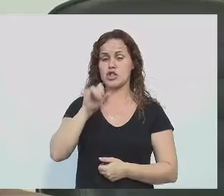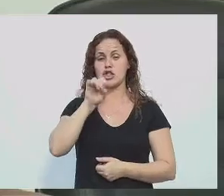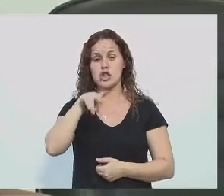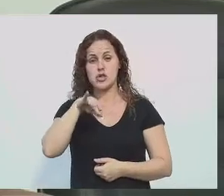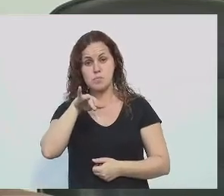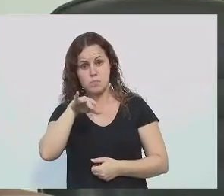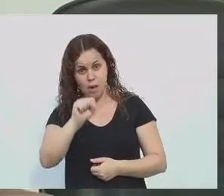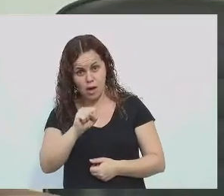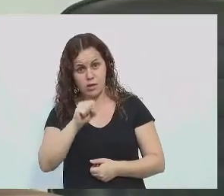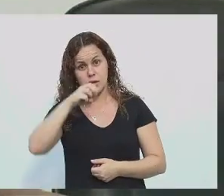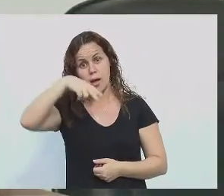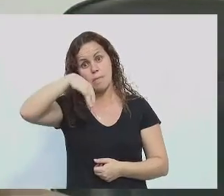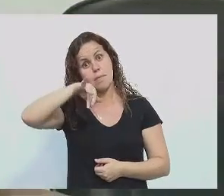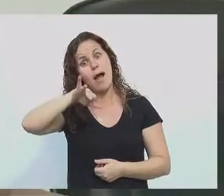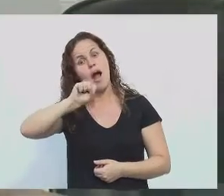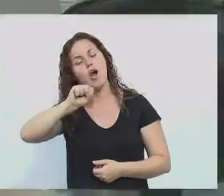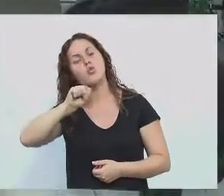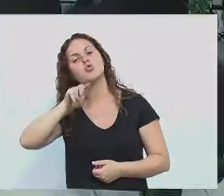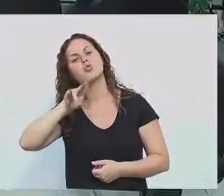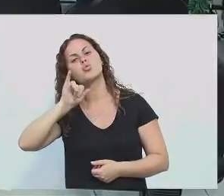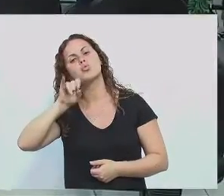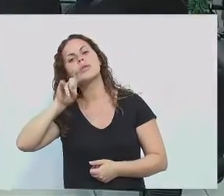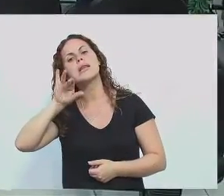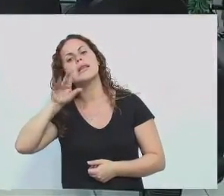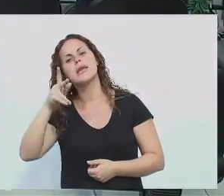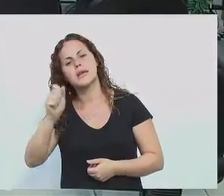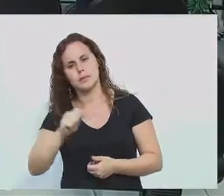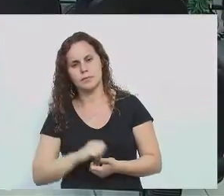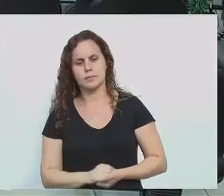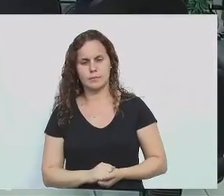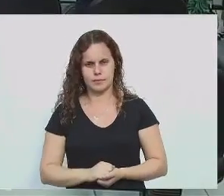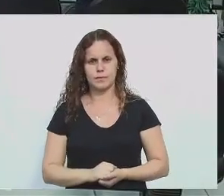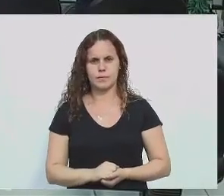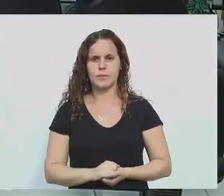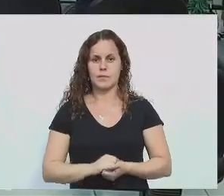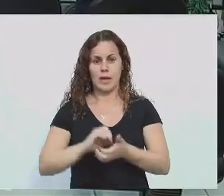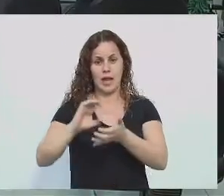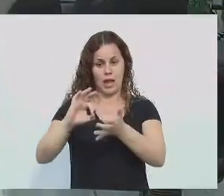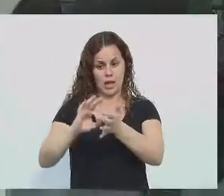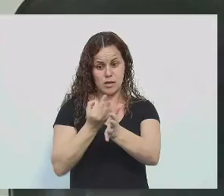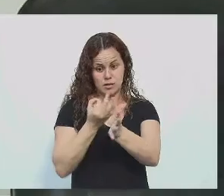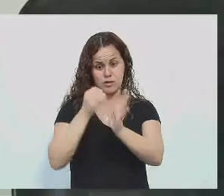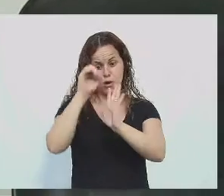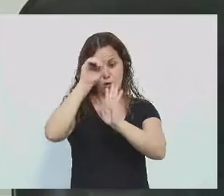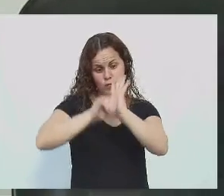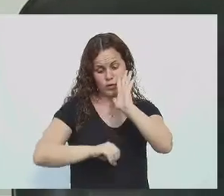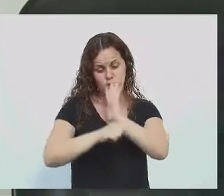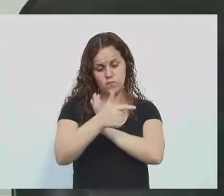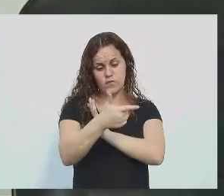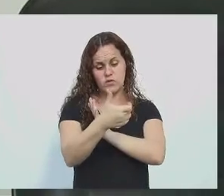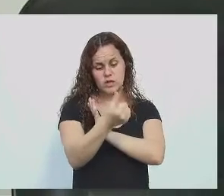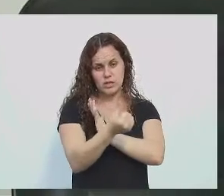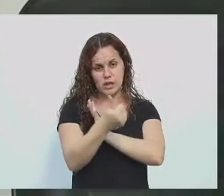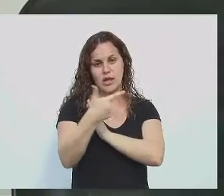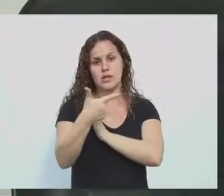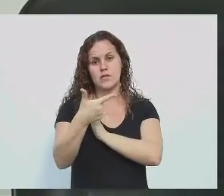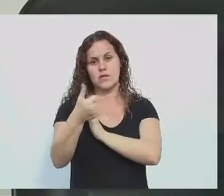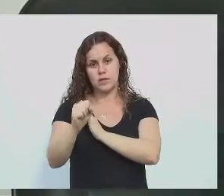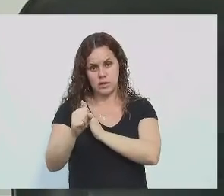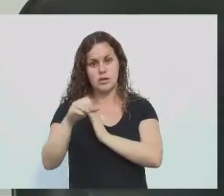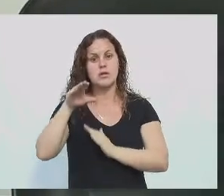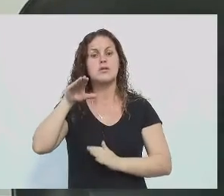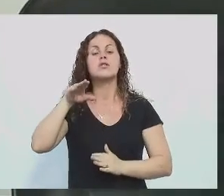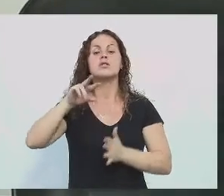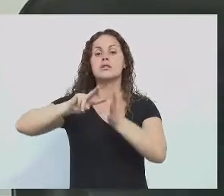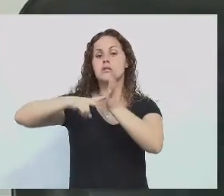IMAS, Marcos William dos Santos Fornias. Em observância ao ofício 2620, o Sindicato de